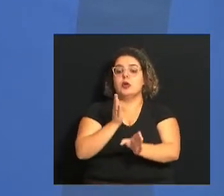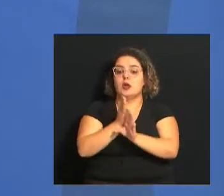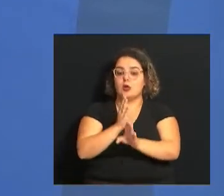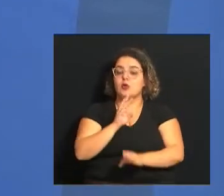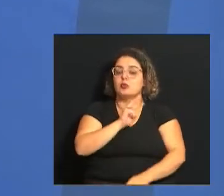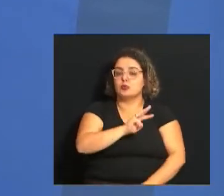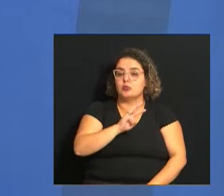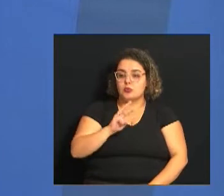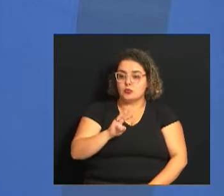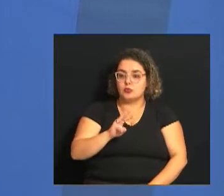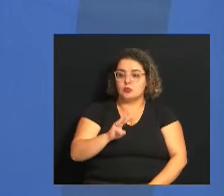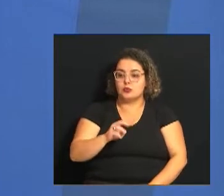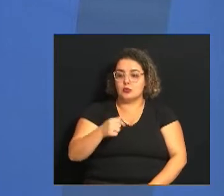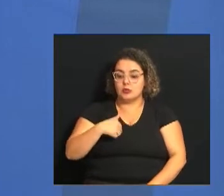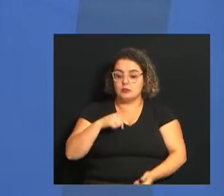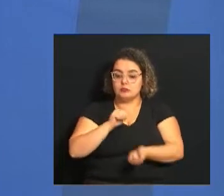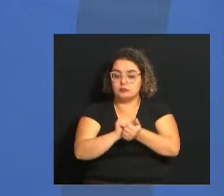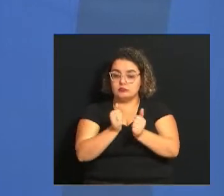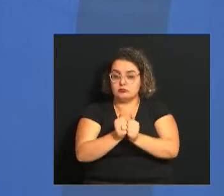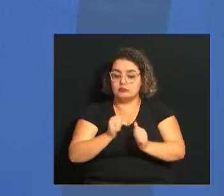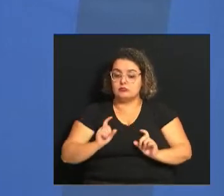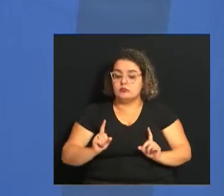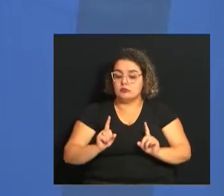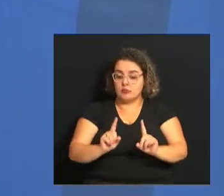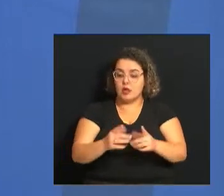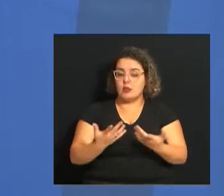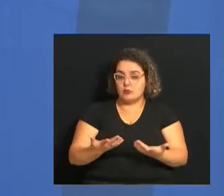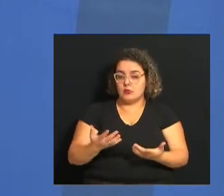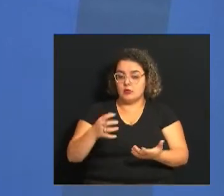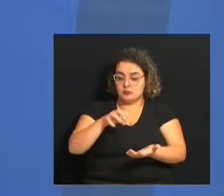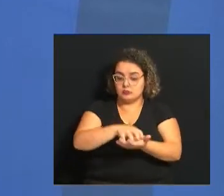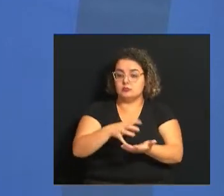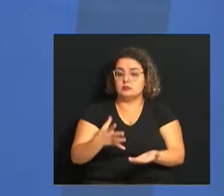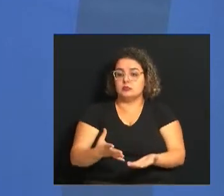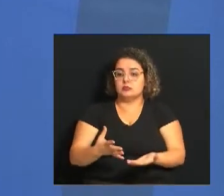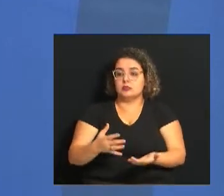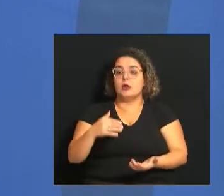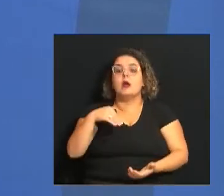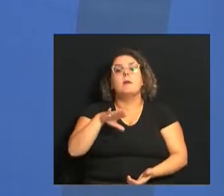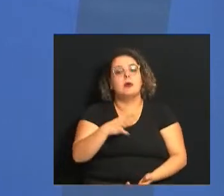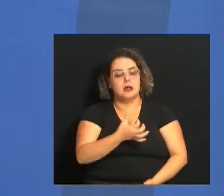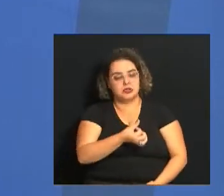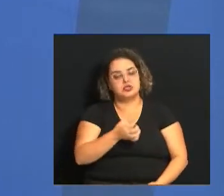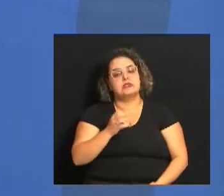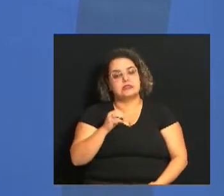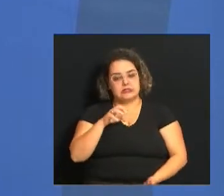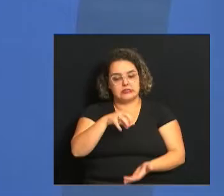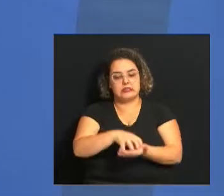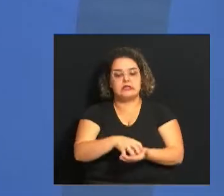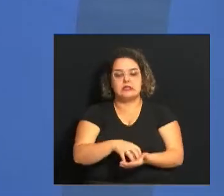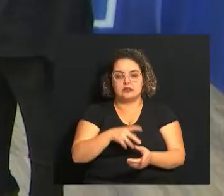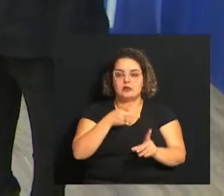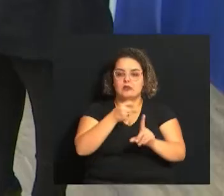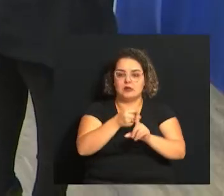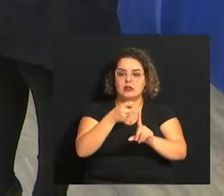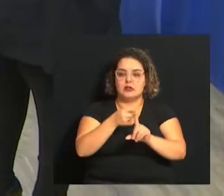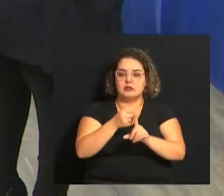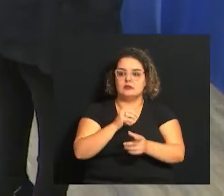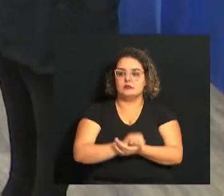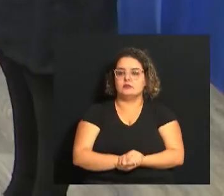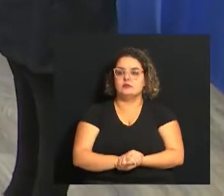me encaixo? Posso ir direto no posto de saúde mais perto da minha casa? São mais de 60 aqui na cidade que fazem esse atendimento.